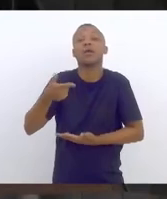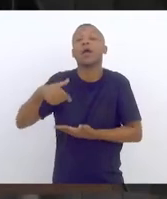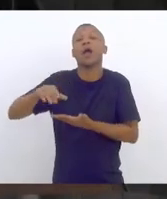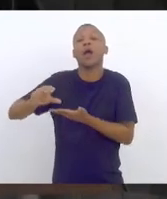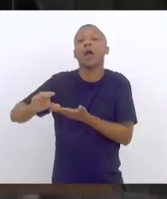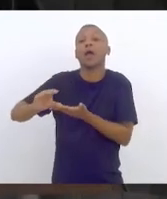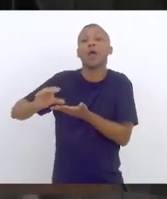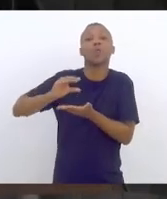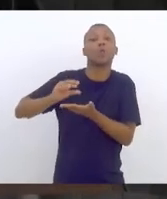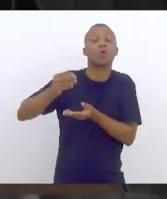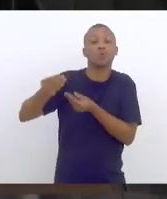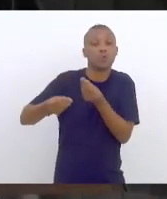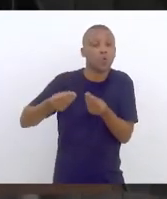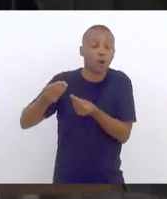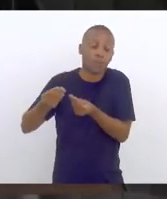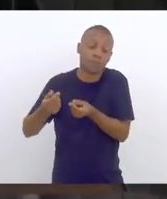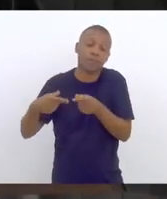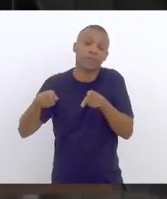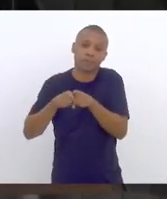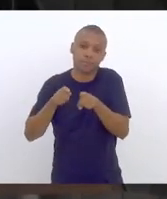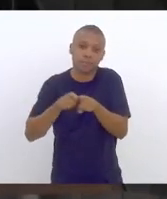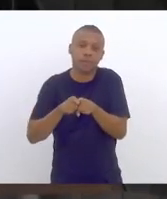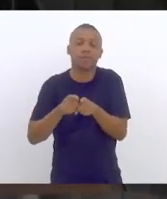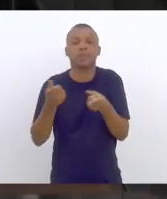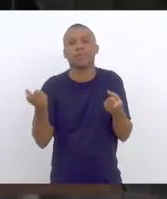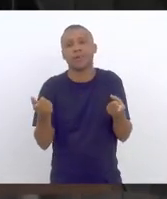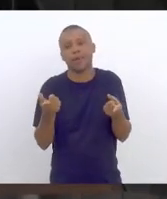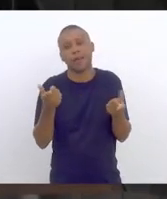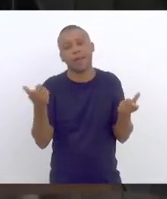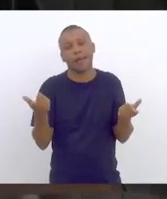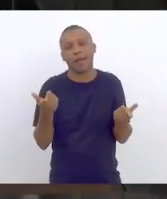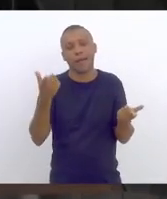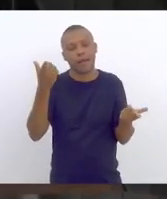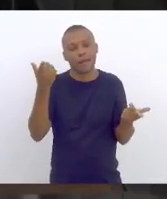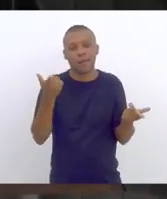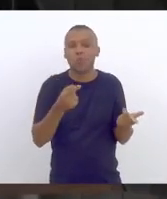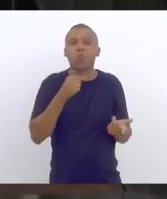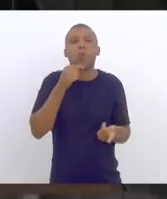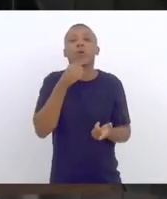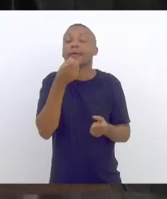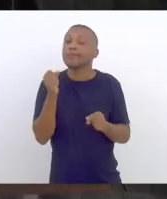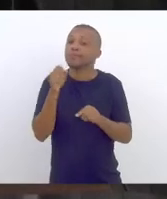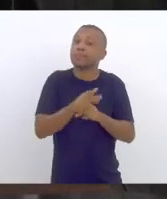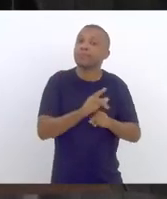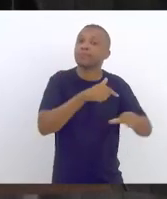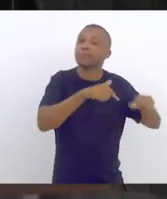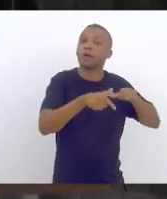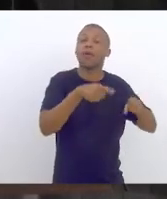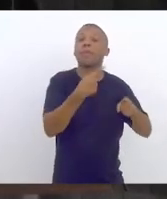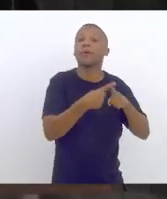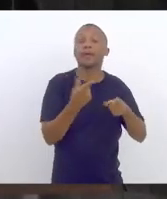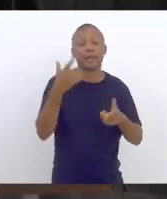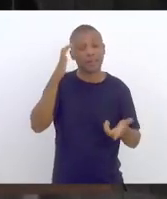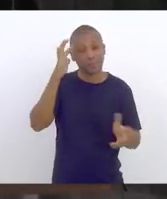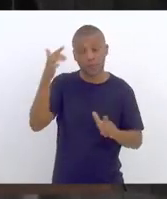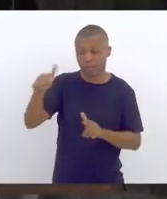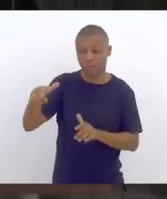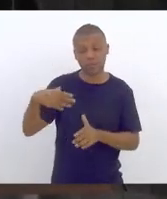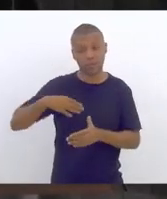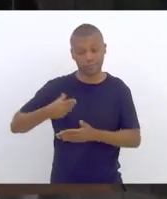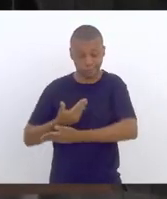e muitas vezes deixam de ter um post de trabalho porque aquela situação objetiva impede então assim é muito importante